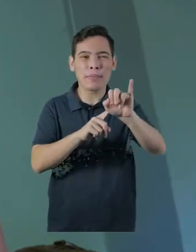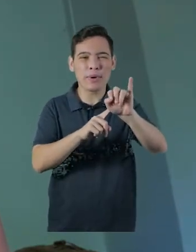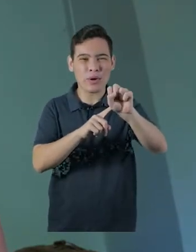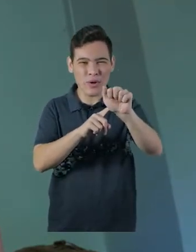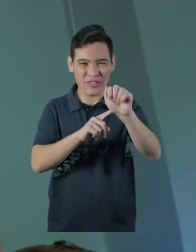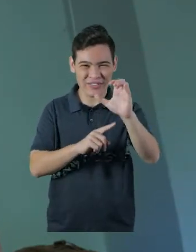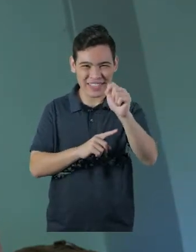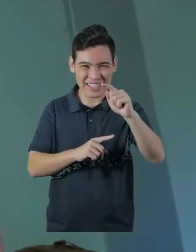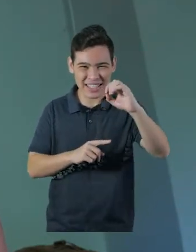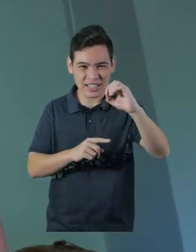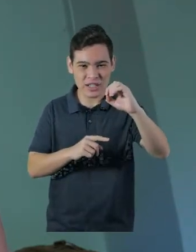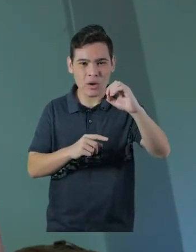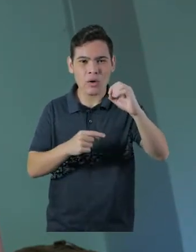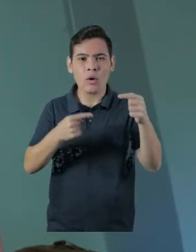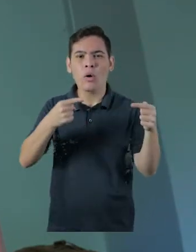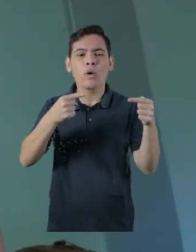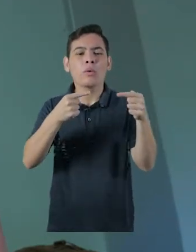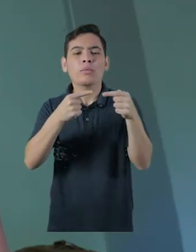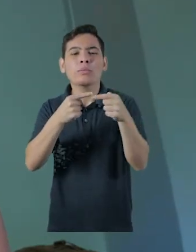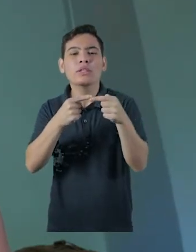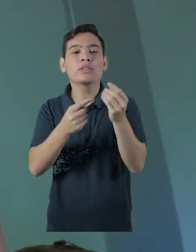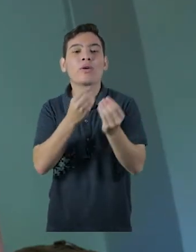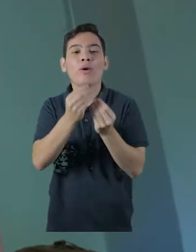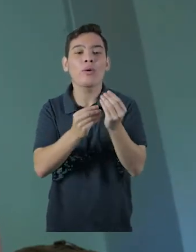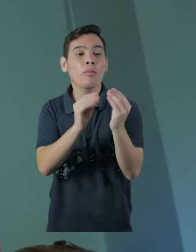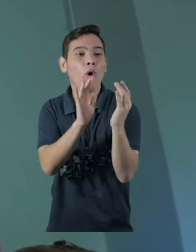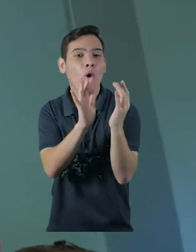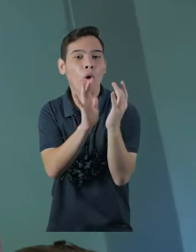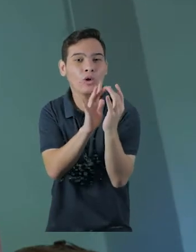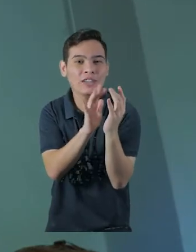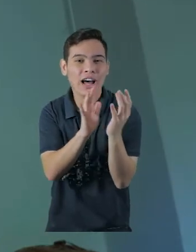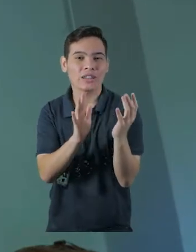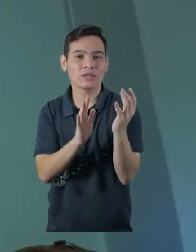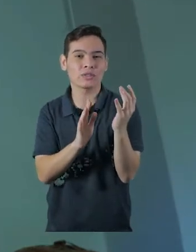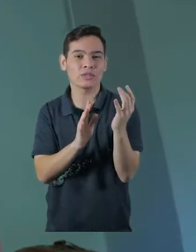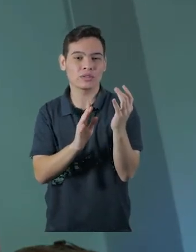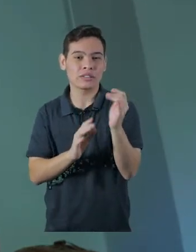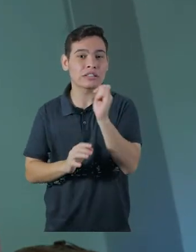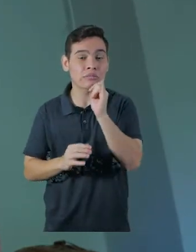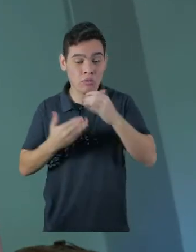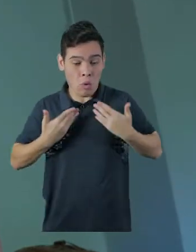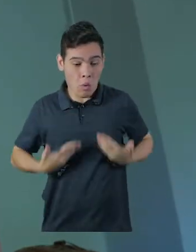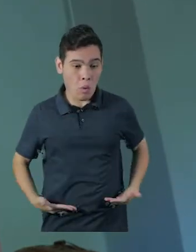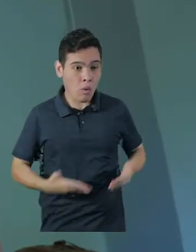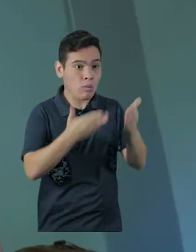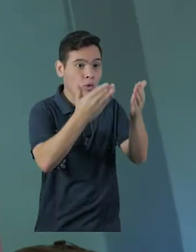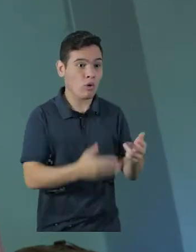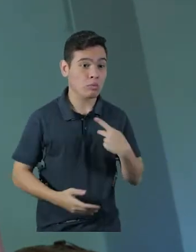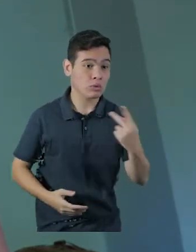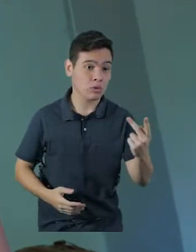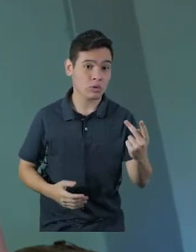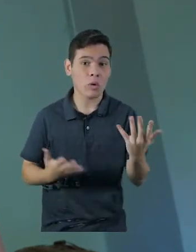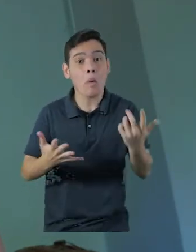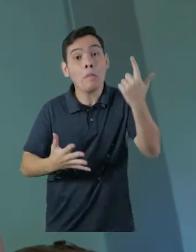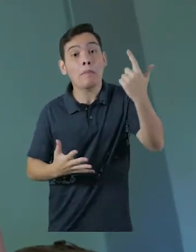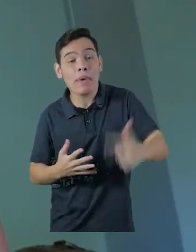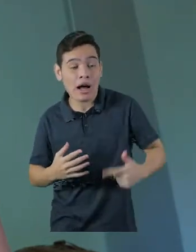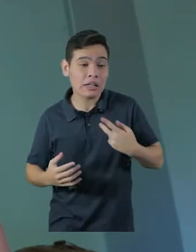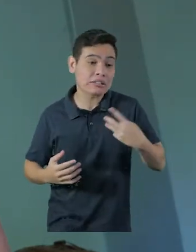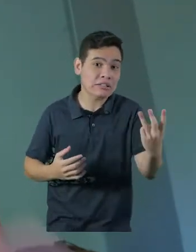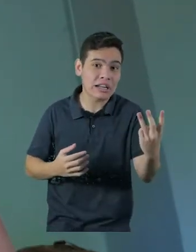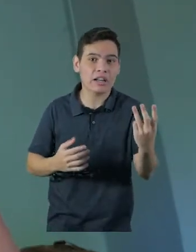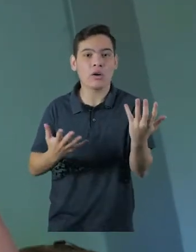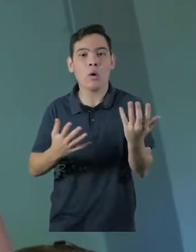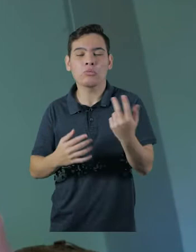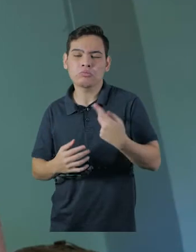baseada, estimulada, nutrida pelo contato entre dois ou mais corpos. Então, é